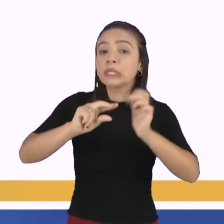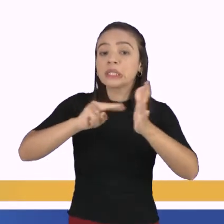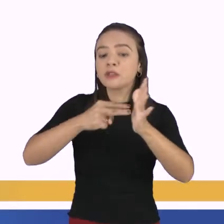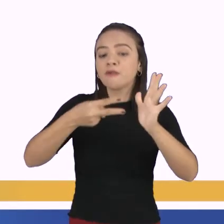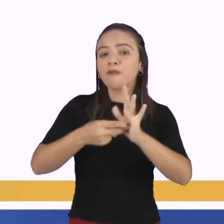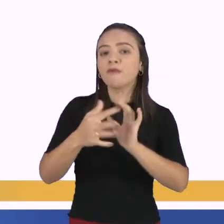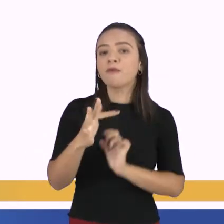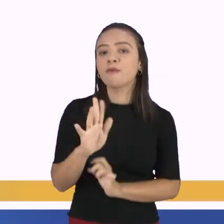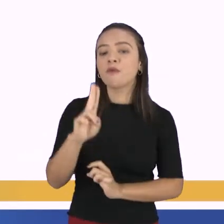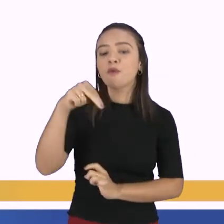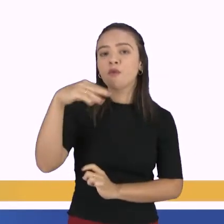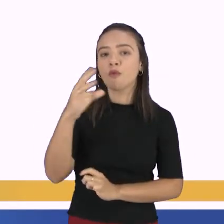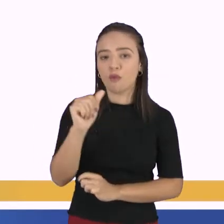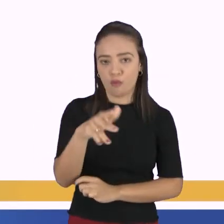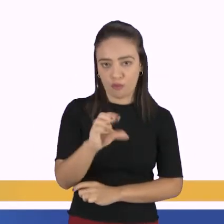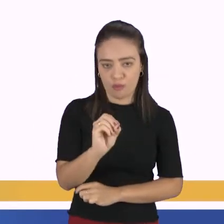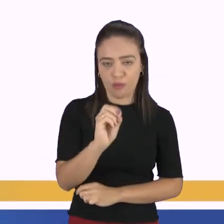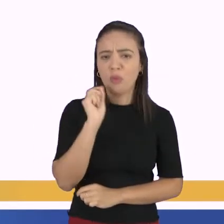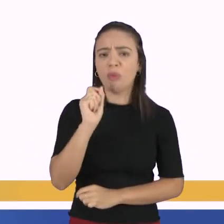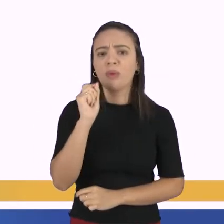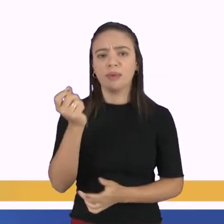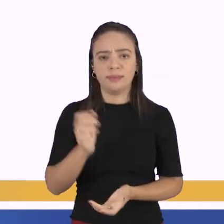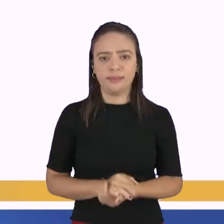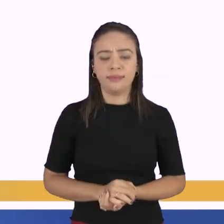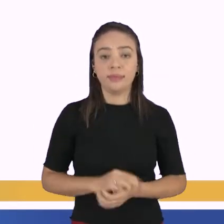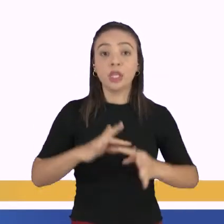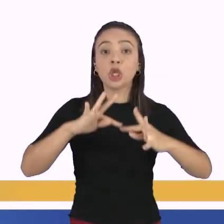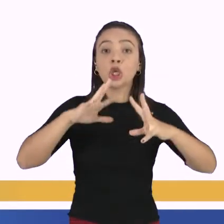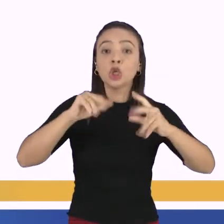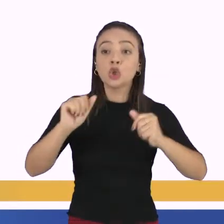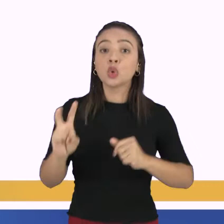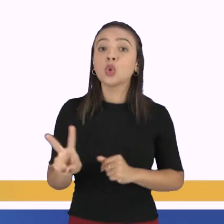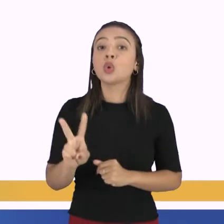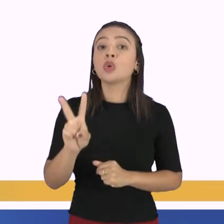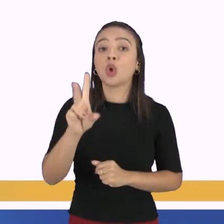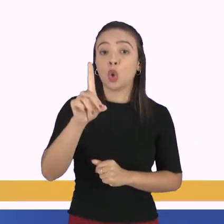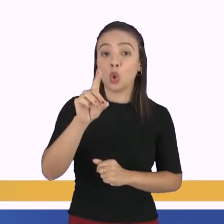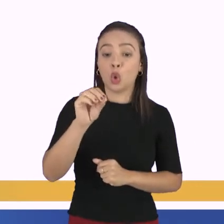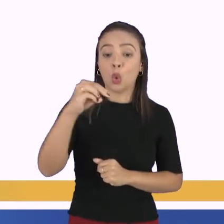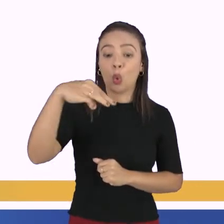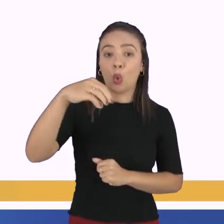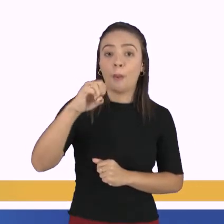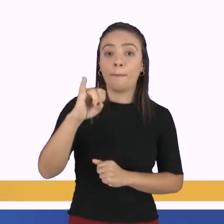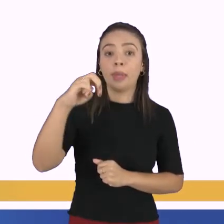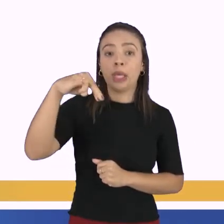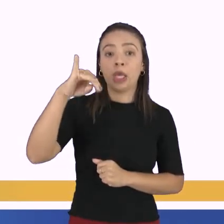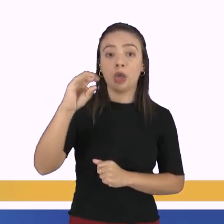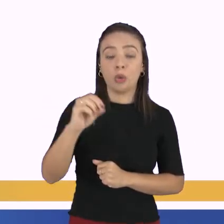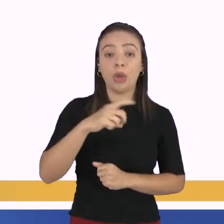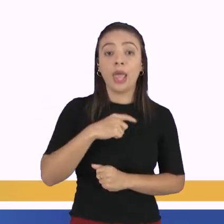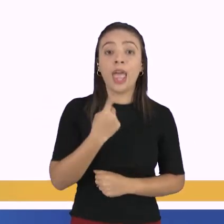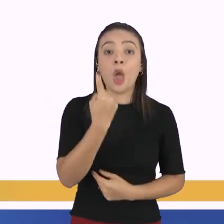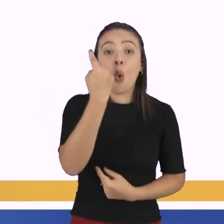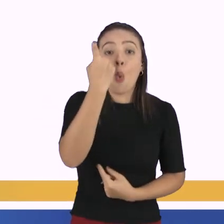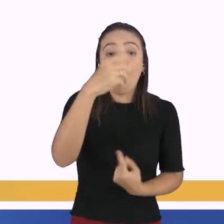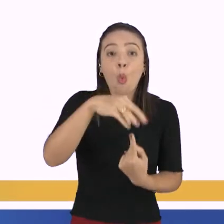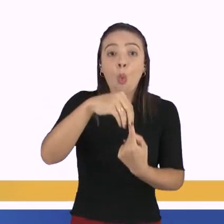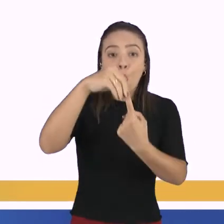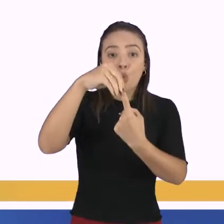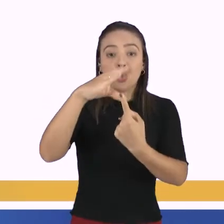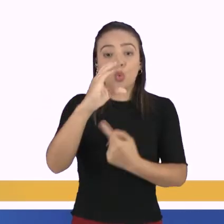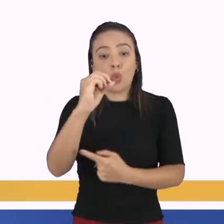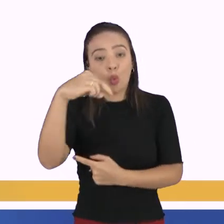função. A definição de função é o seguinte: para todo valor no domínio, existe um único valor no